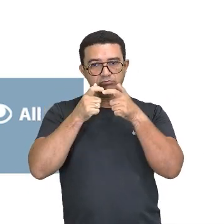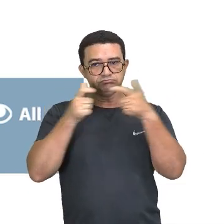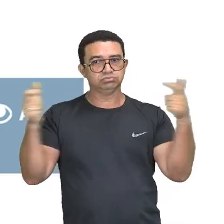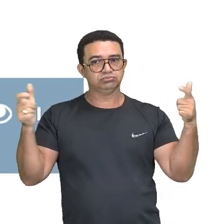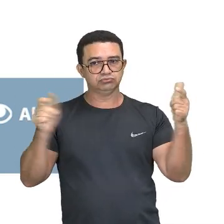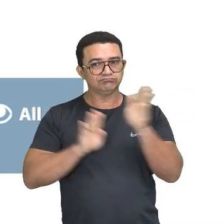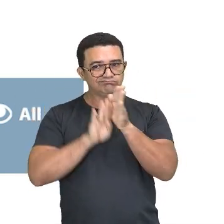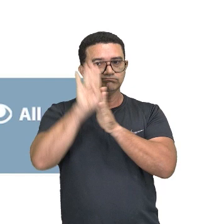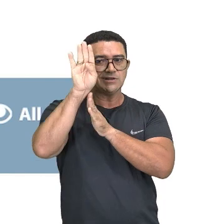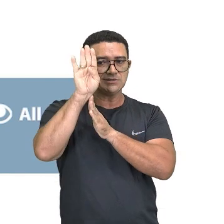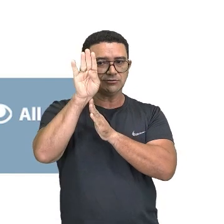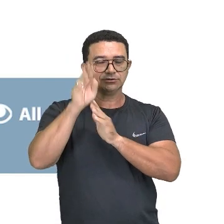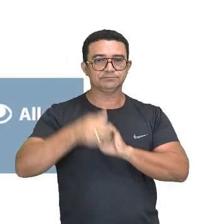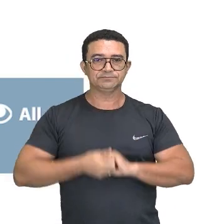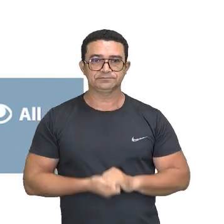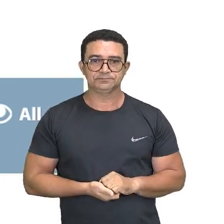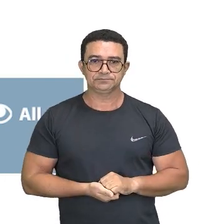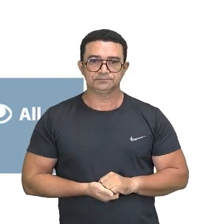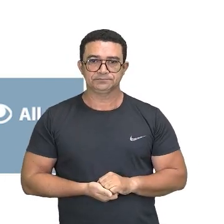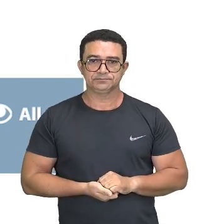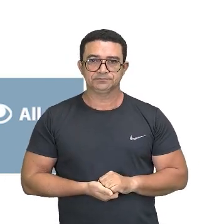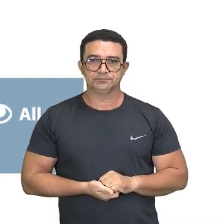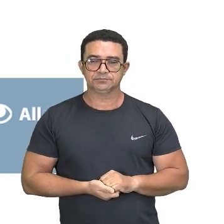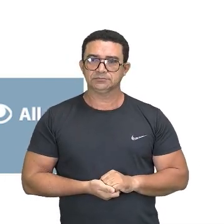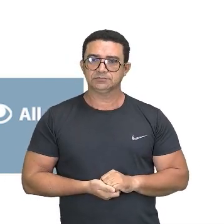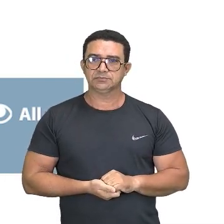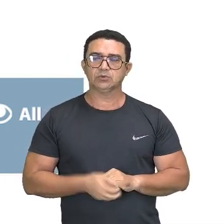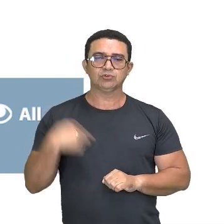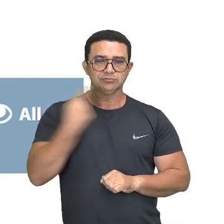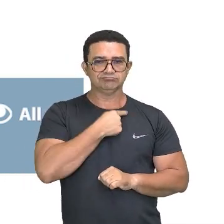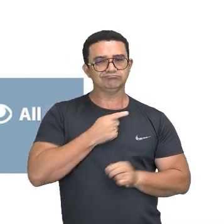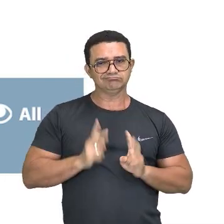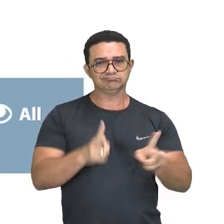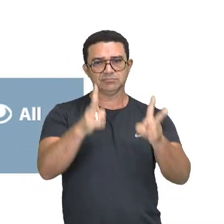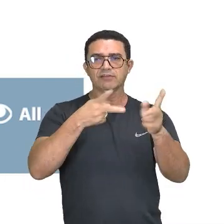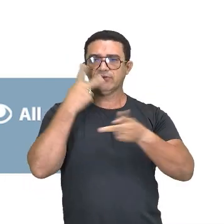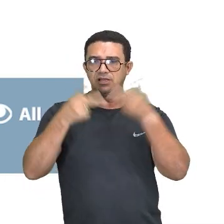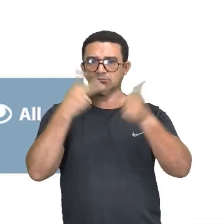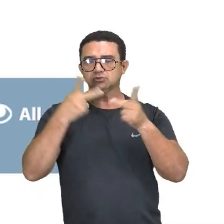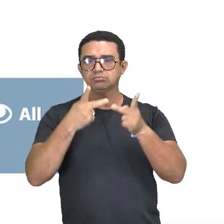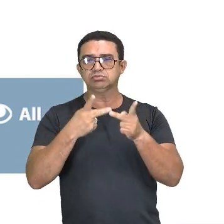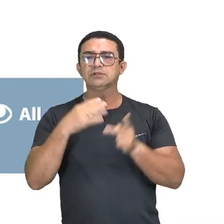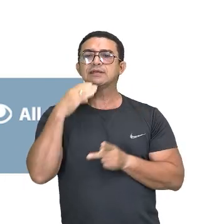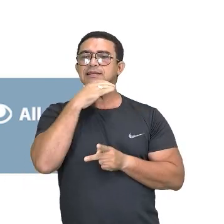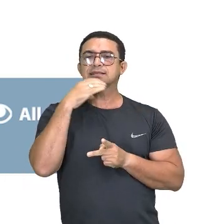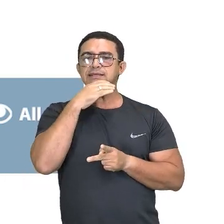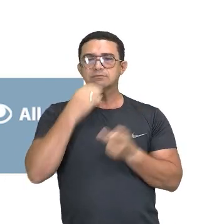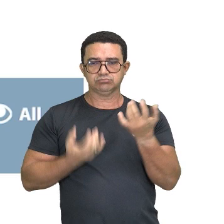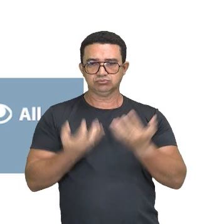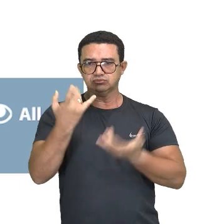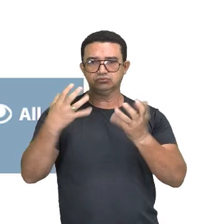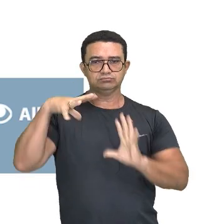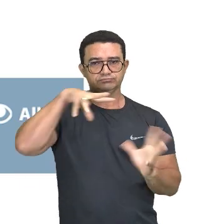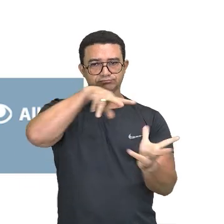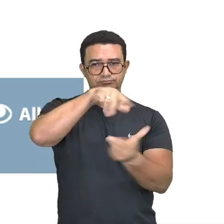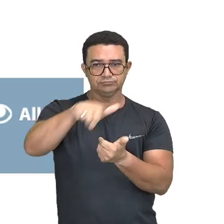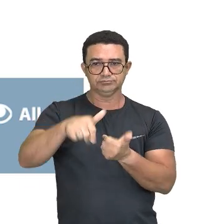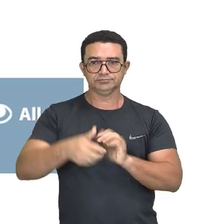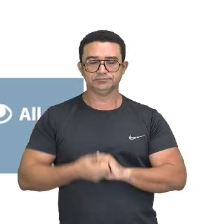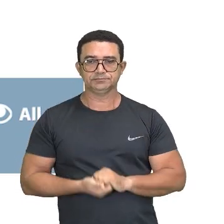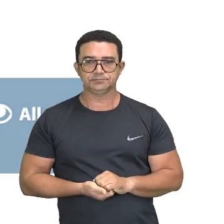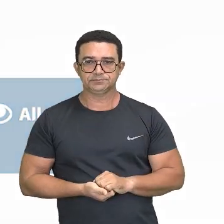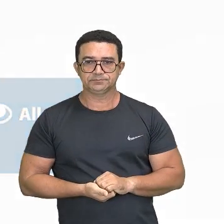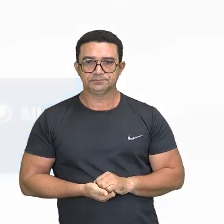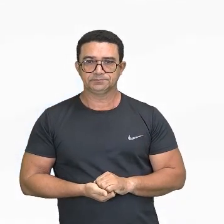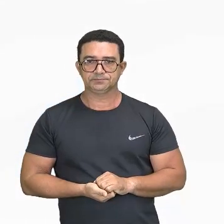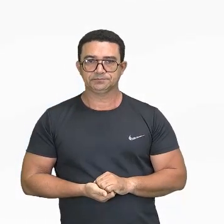Muito bem. E a gente continua falando sobre o aquecimento global e agora a gente vai ver um pouco mais desse impacto do aquecimento global nos